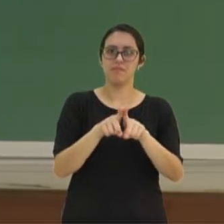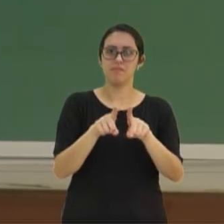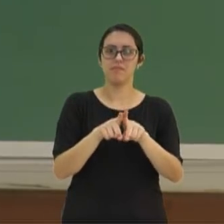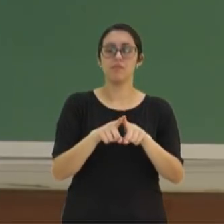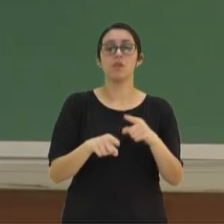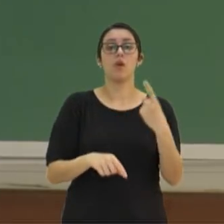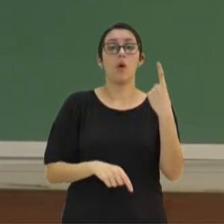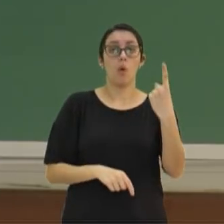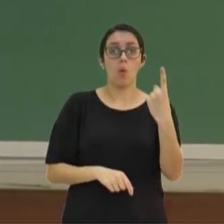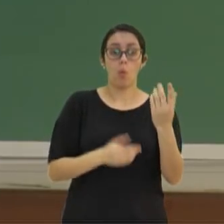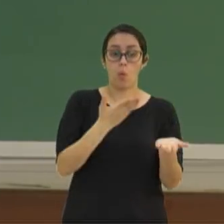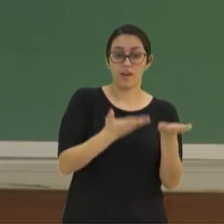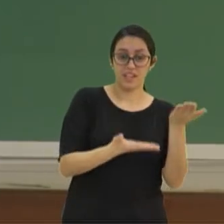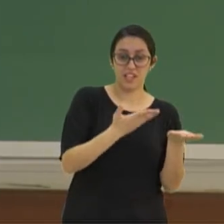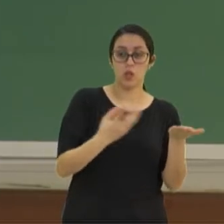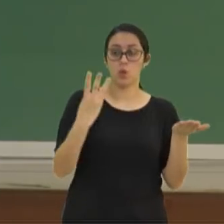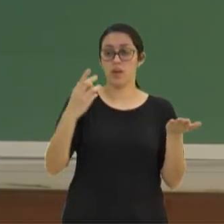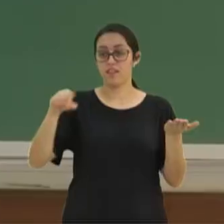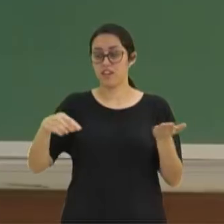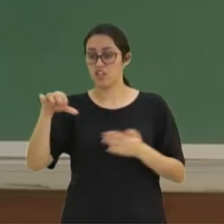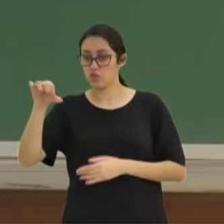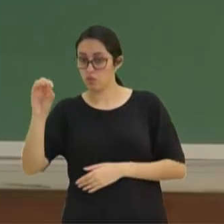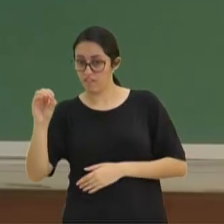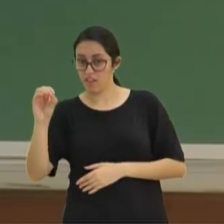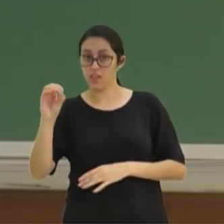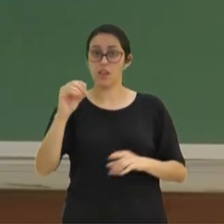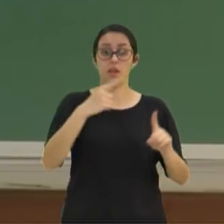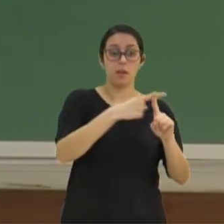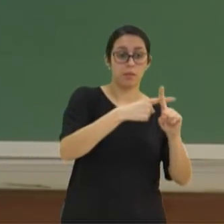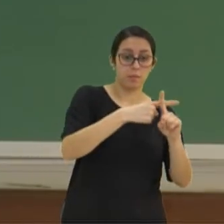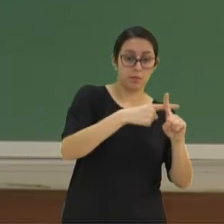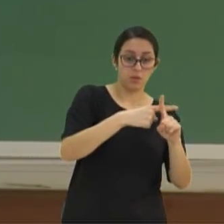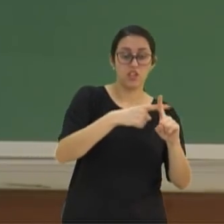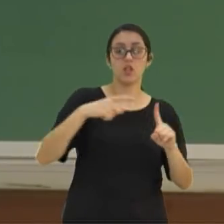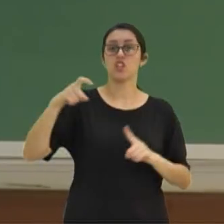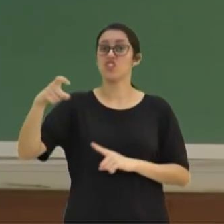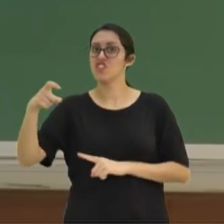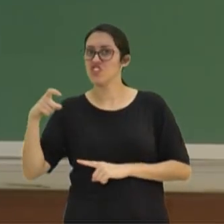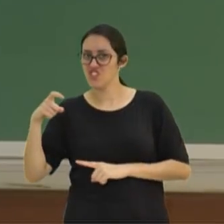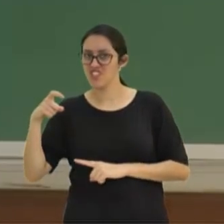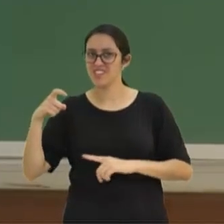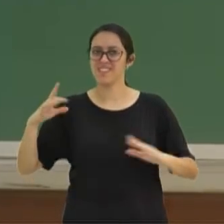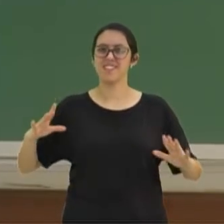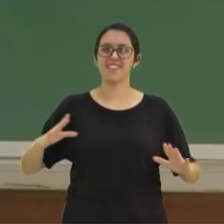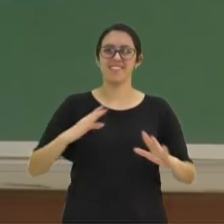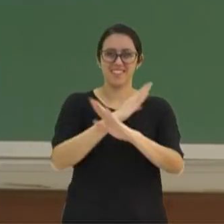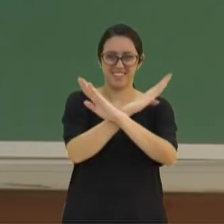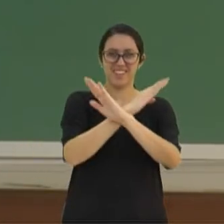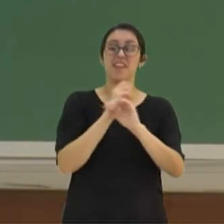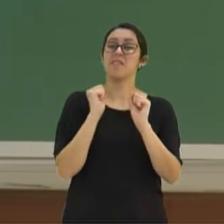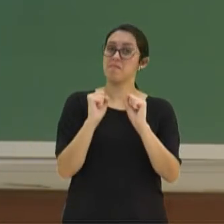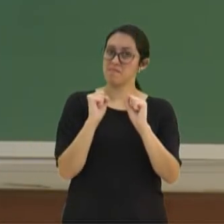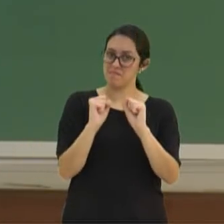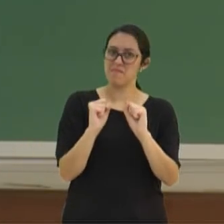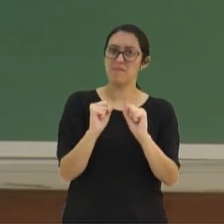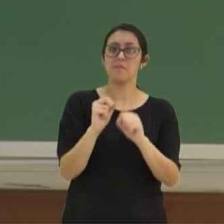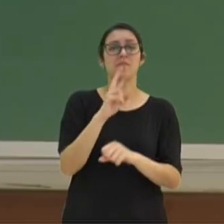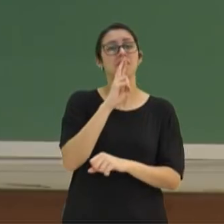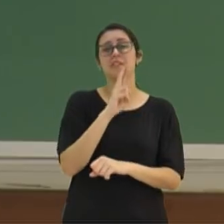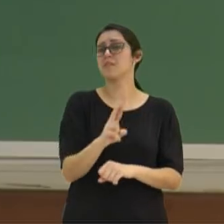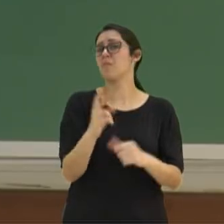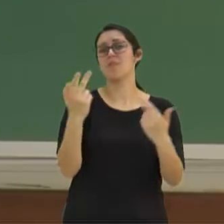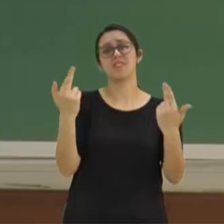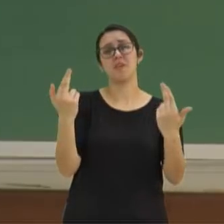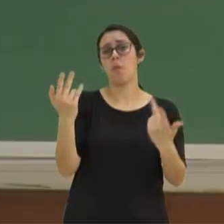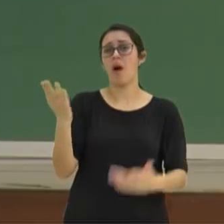1 quilo, 3,90. Meio quilo, X. E multiplica cruzado. Vocês vão chegar nessa mesma